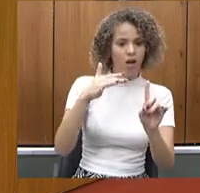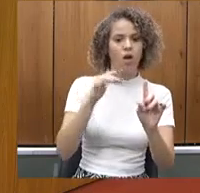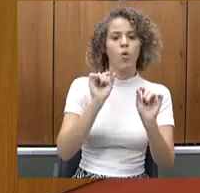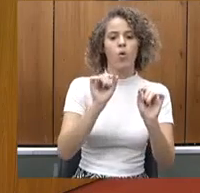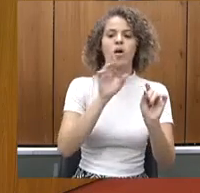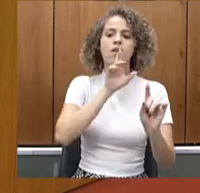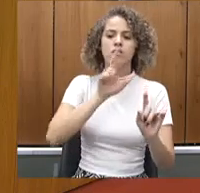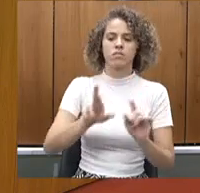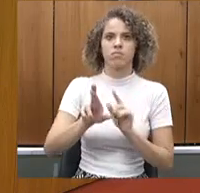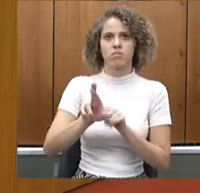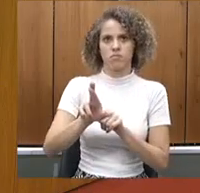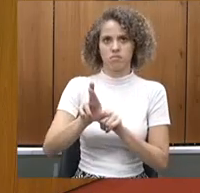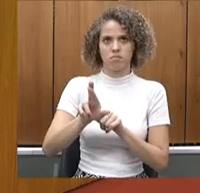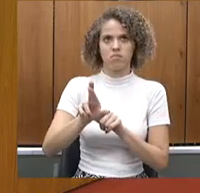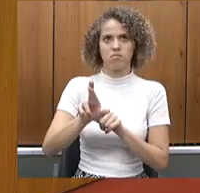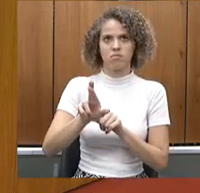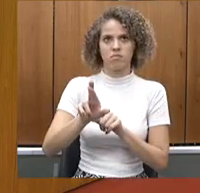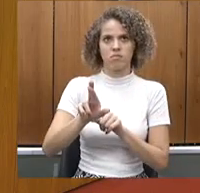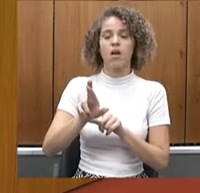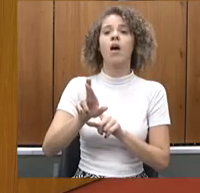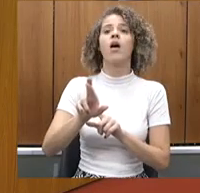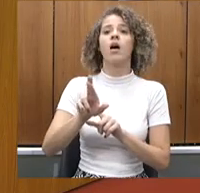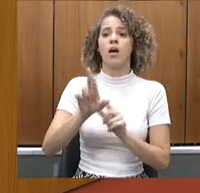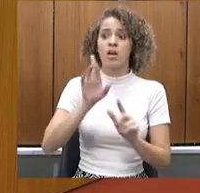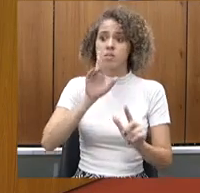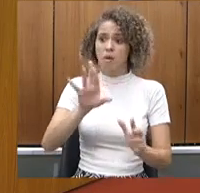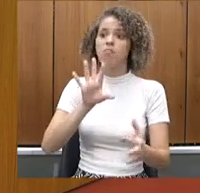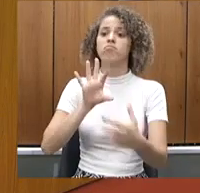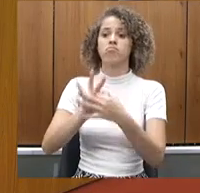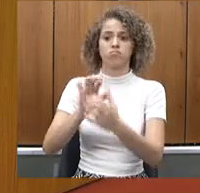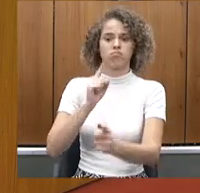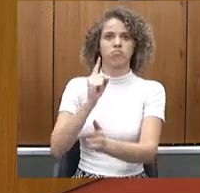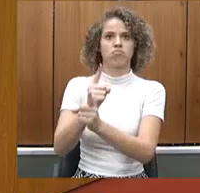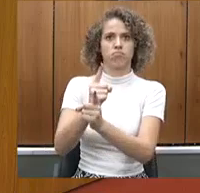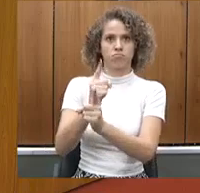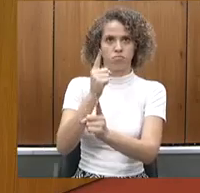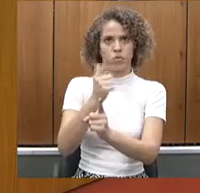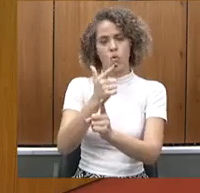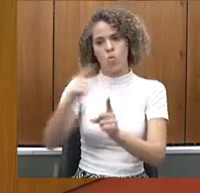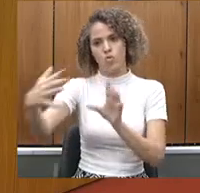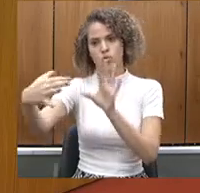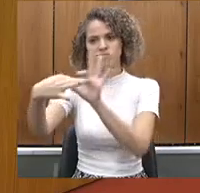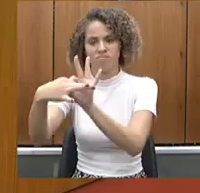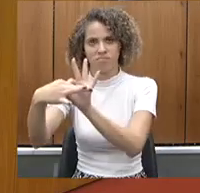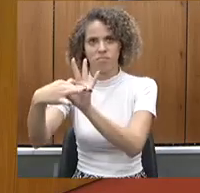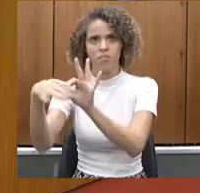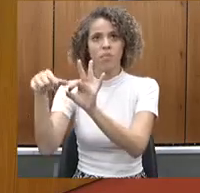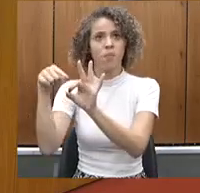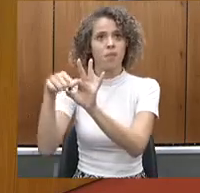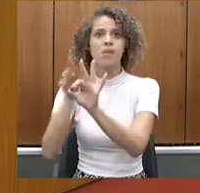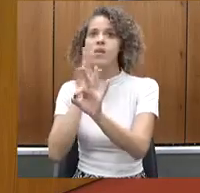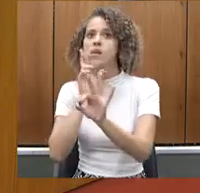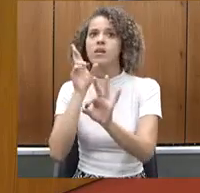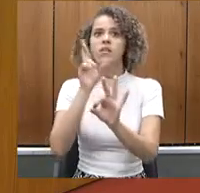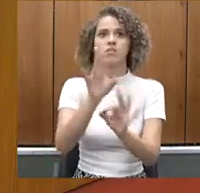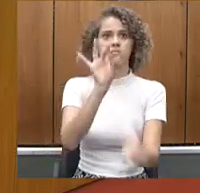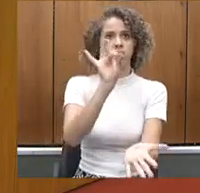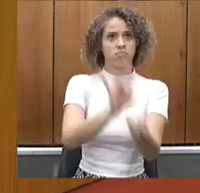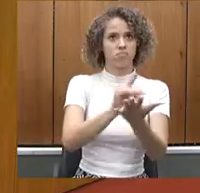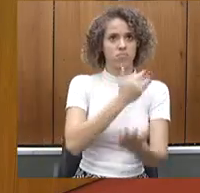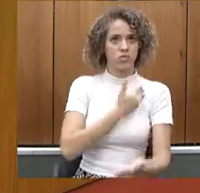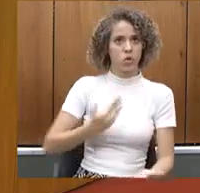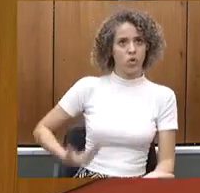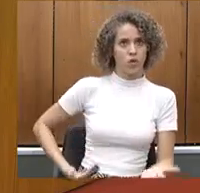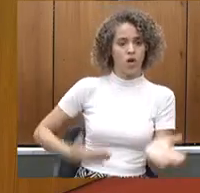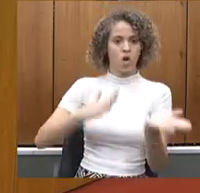governo e respostas desencontradas de uma pasta para outra resposta oficial do governo quando